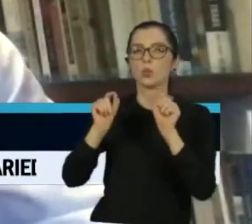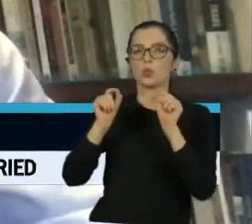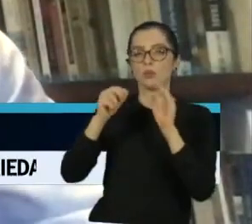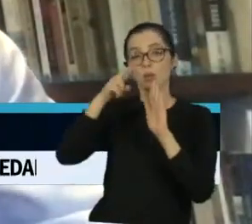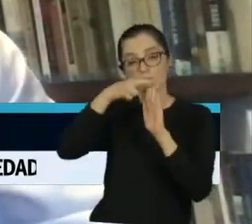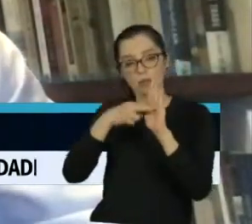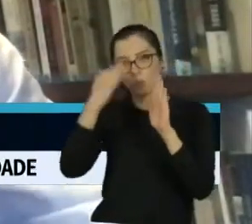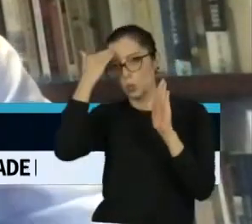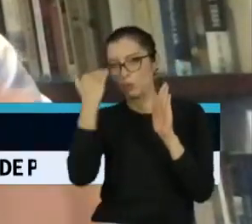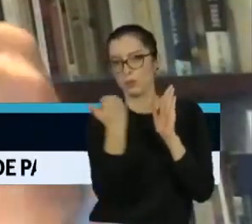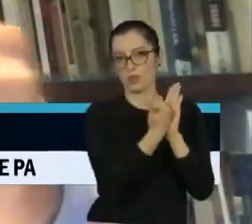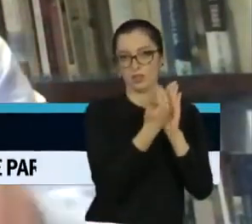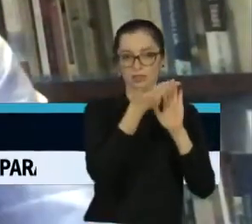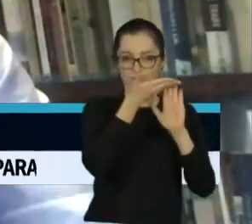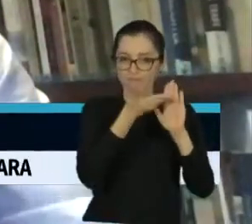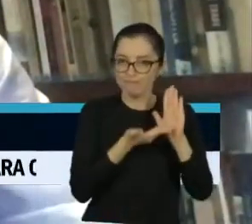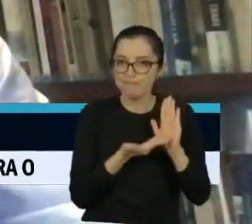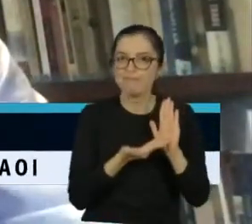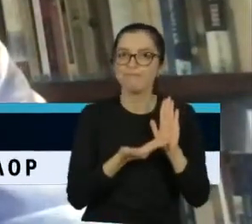já